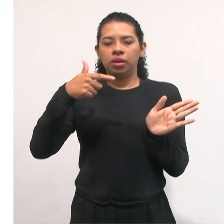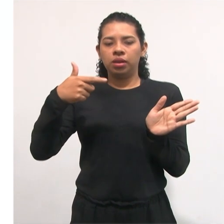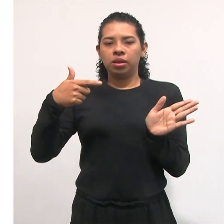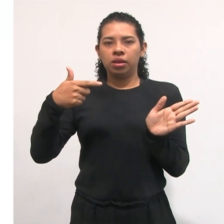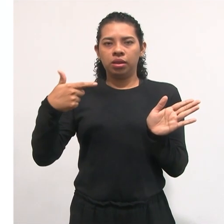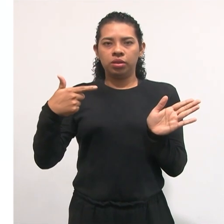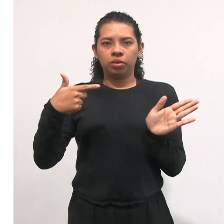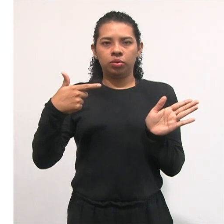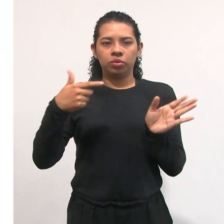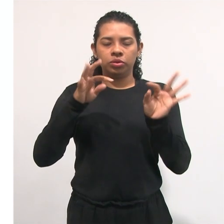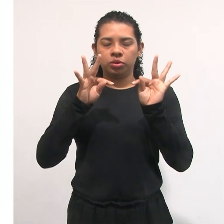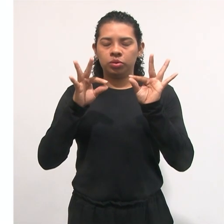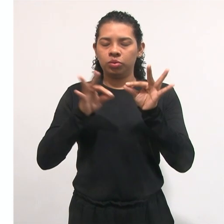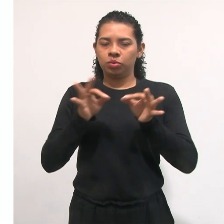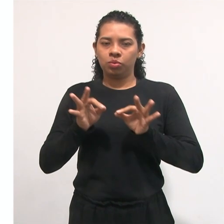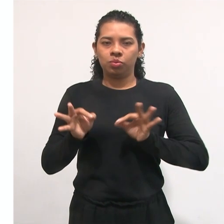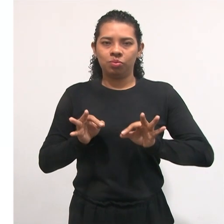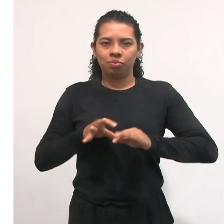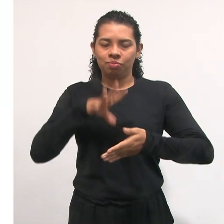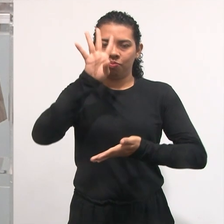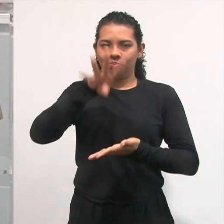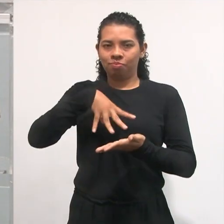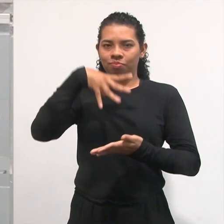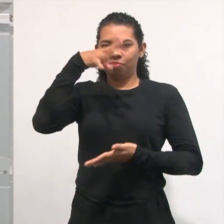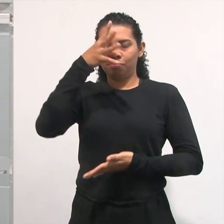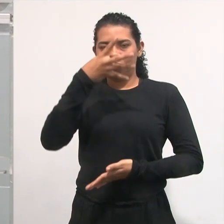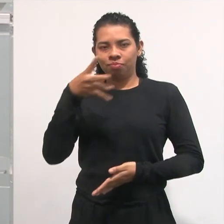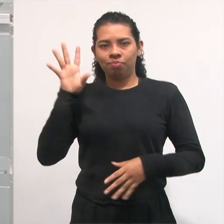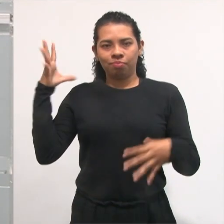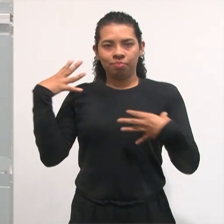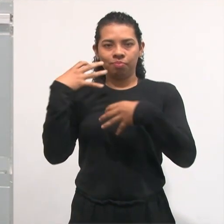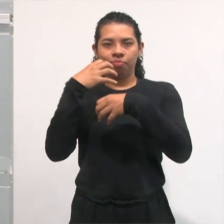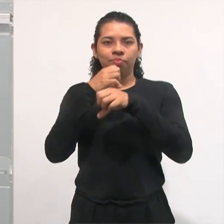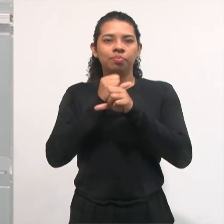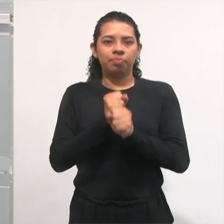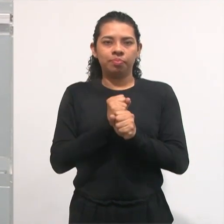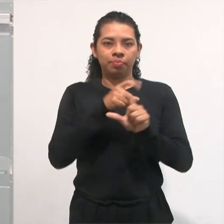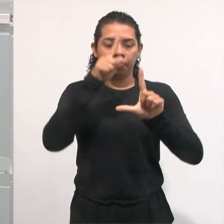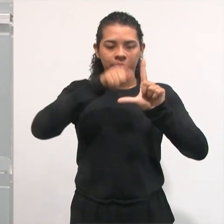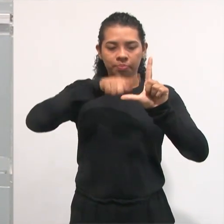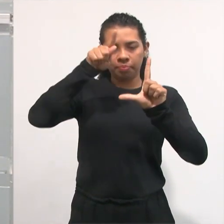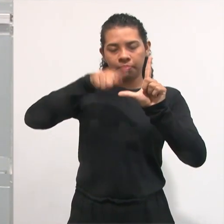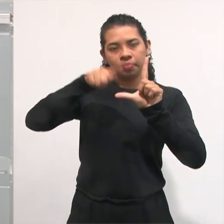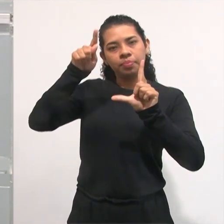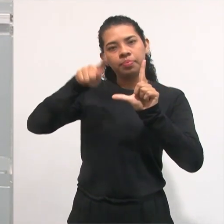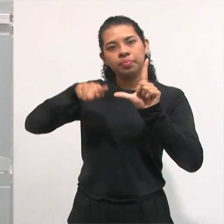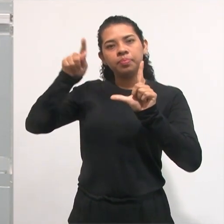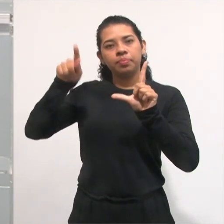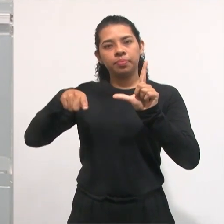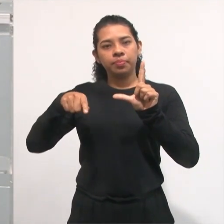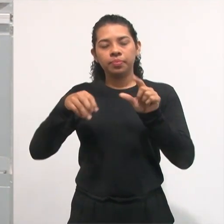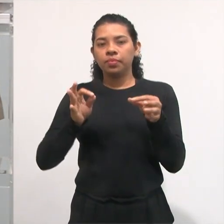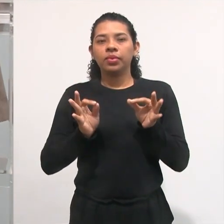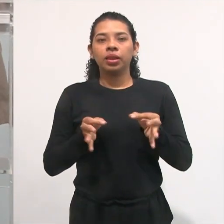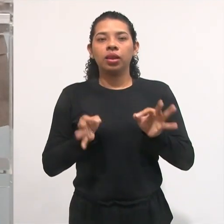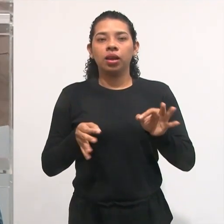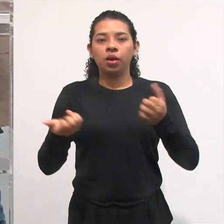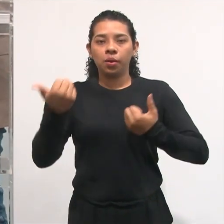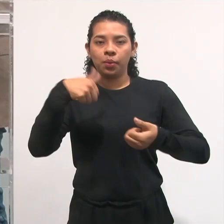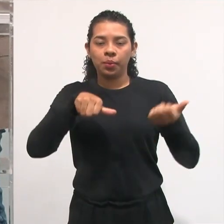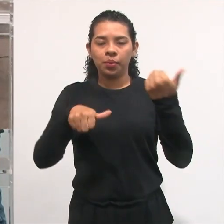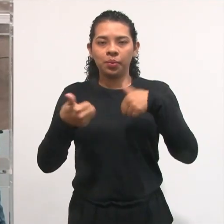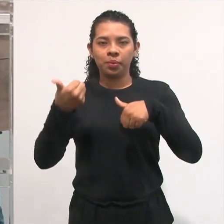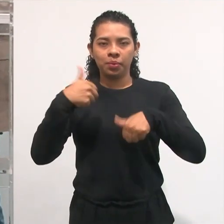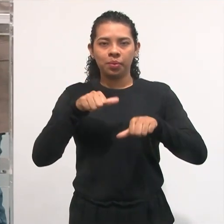21, valor 3, ok? Então, são alguns cálculos estatísticos que você utiliza para fazer